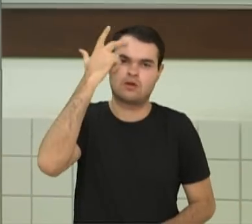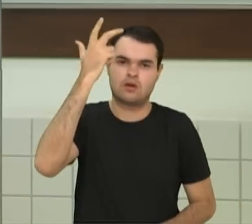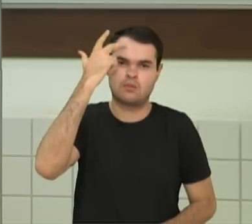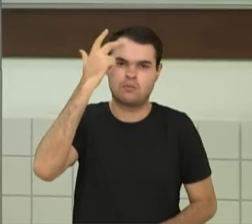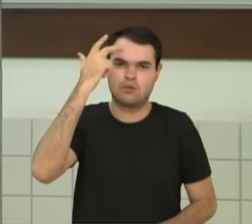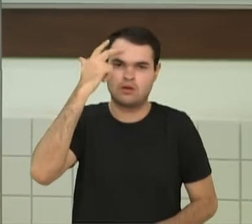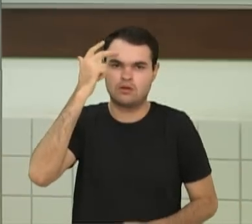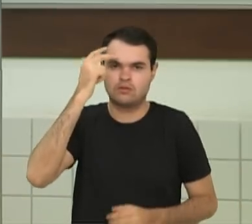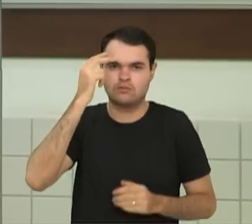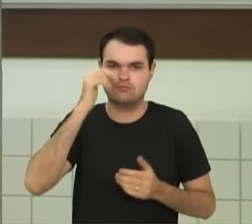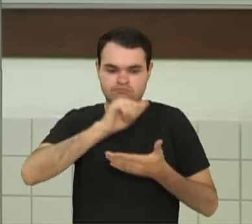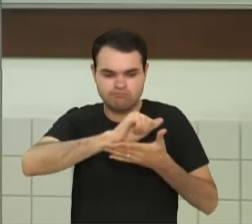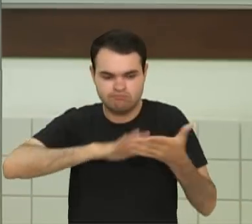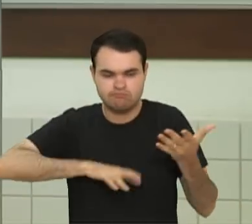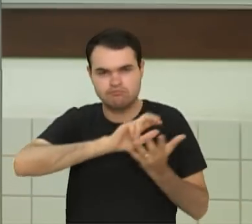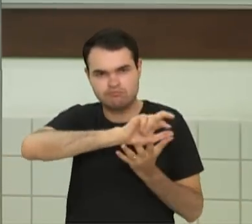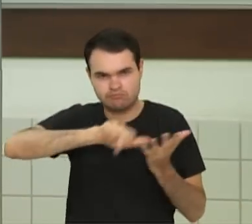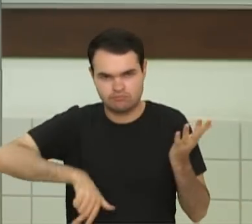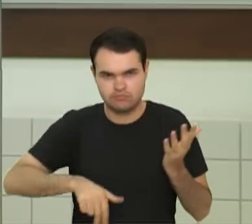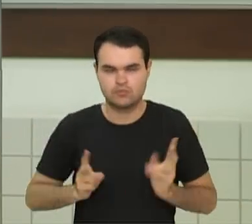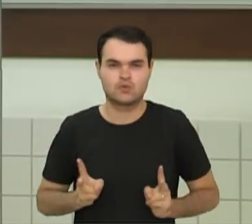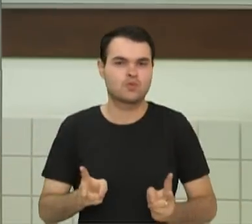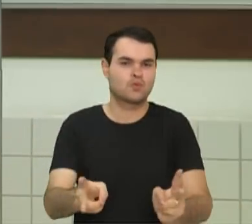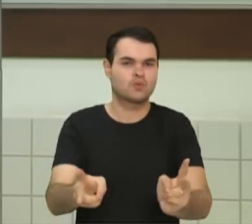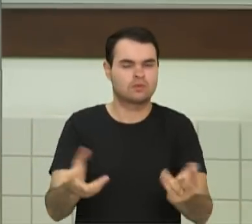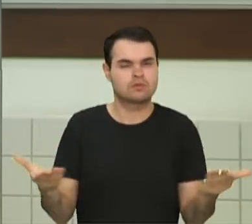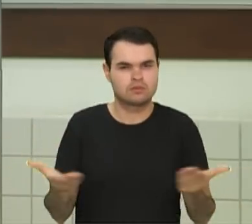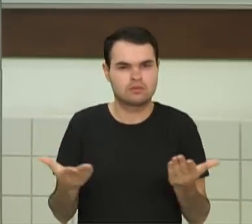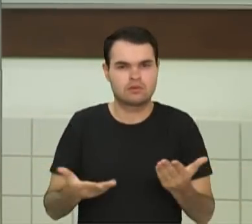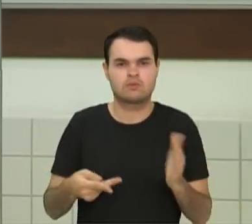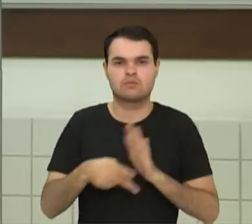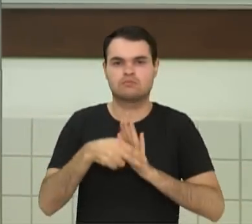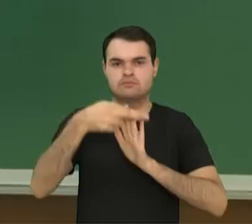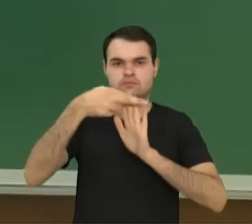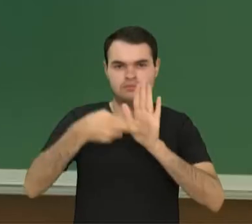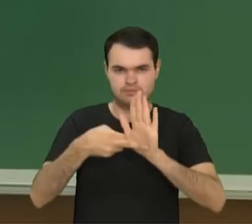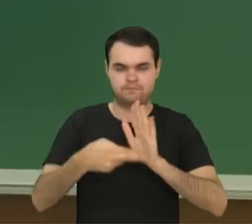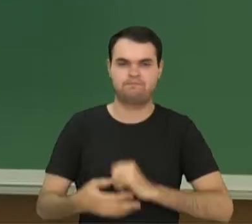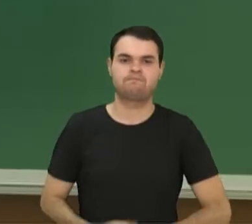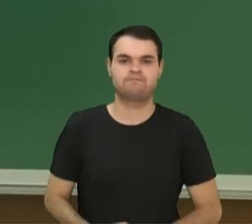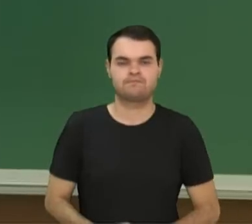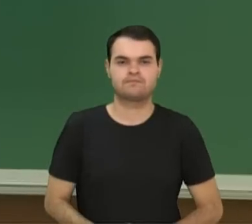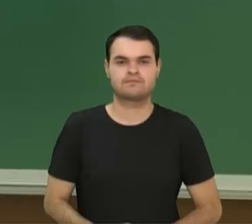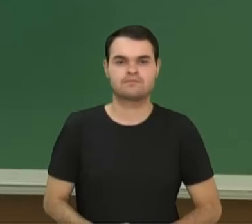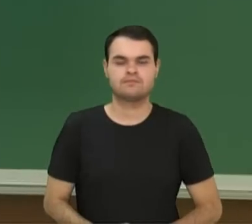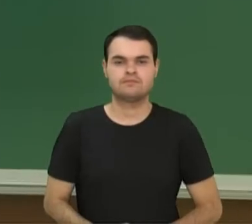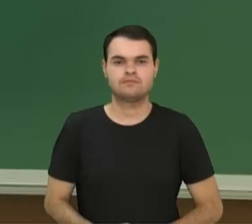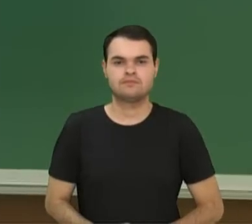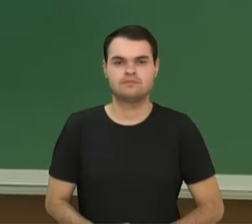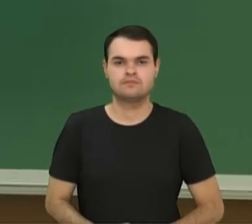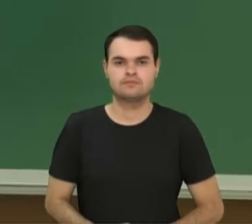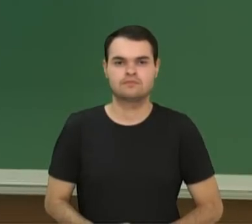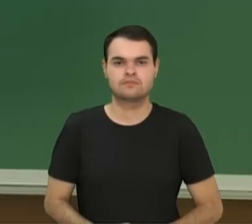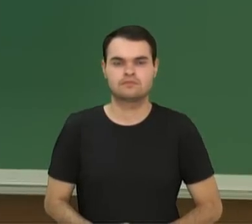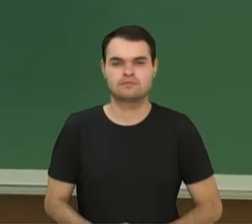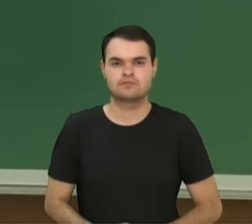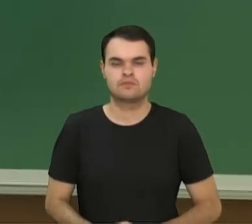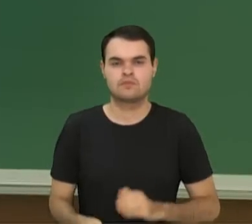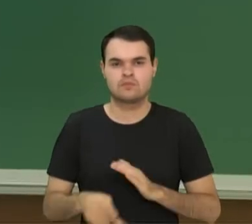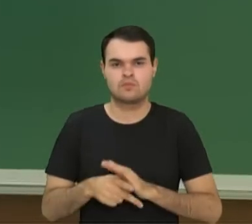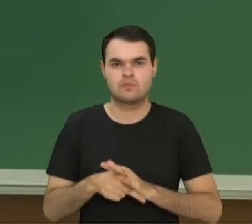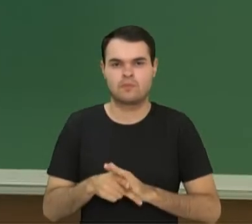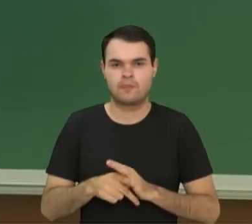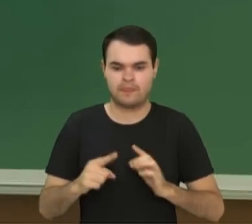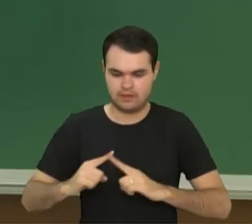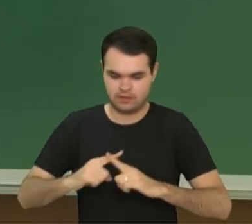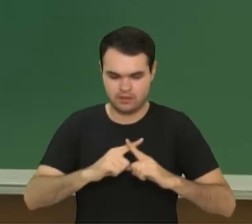em exercício, tá ok? Continuando aqui as nossas propriedades aqui. Então, a potência do produto que